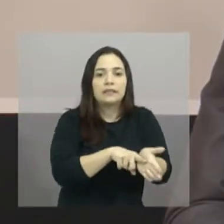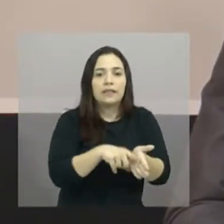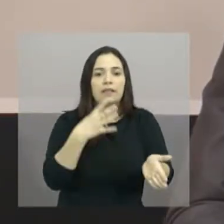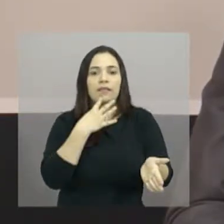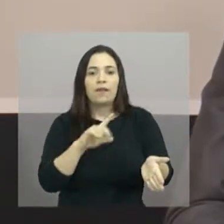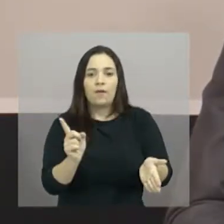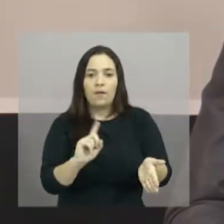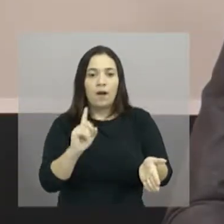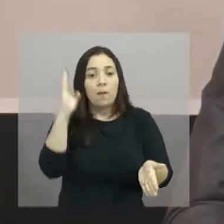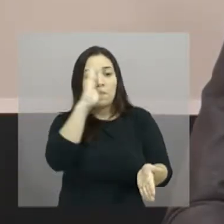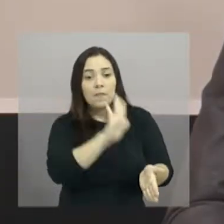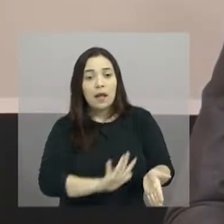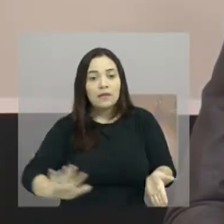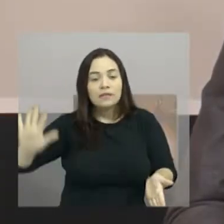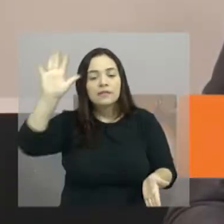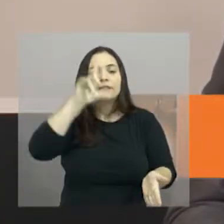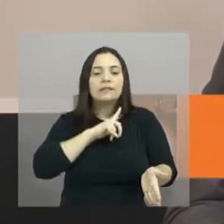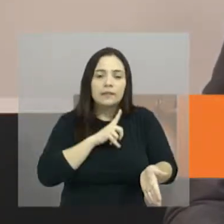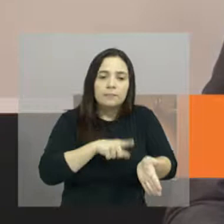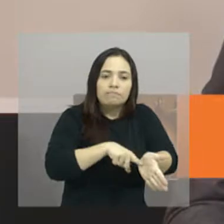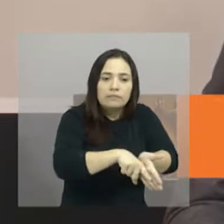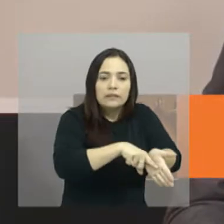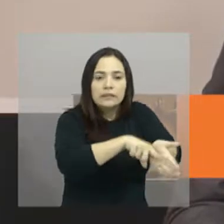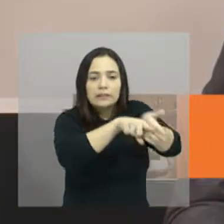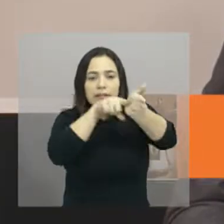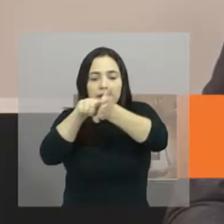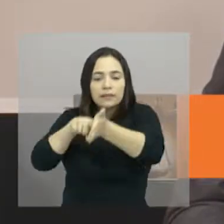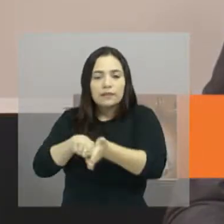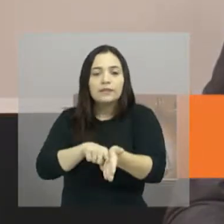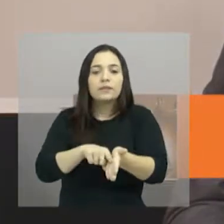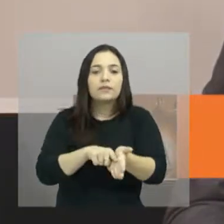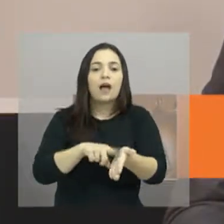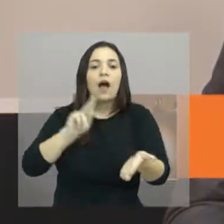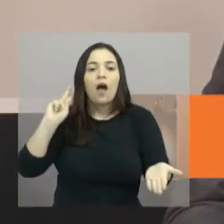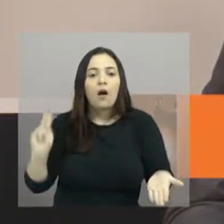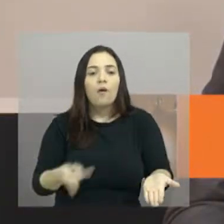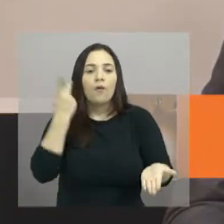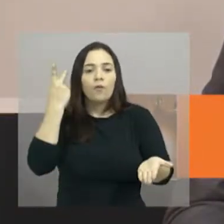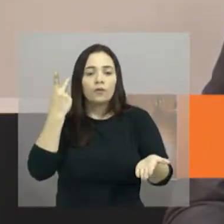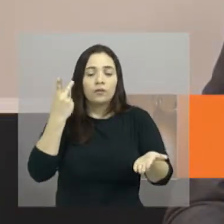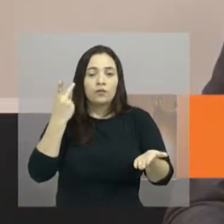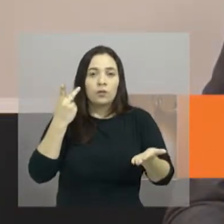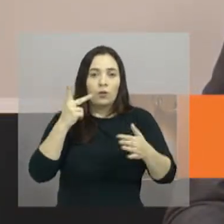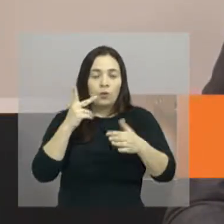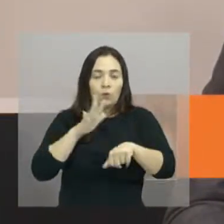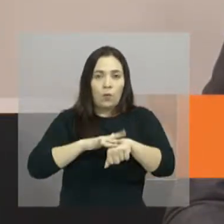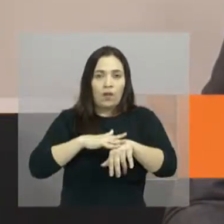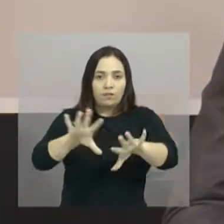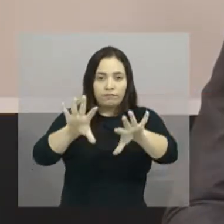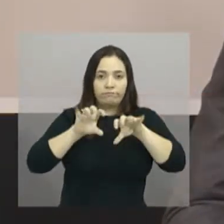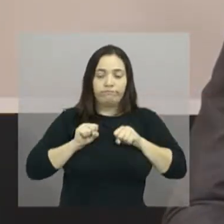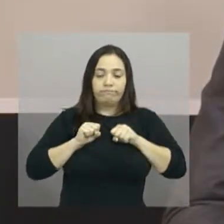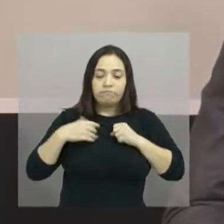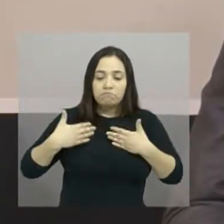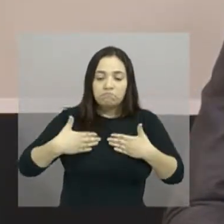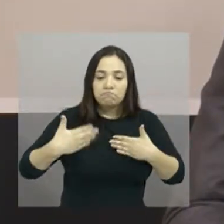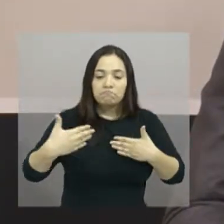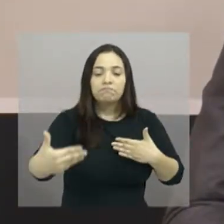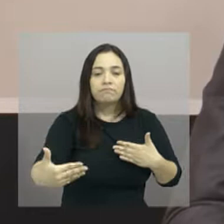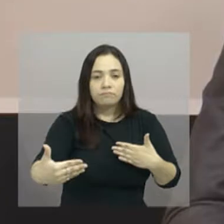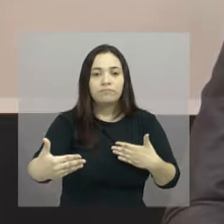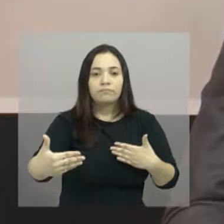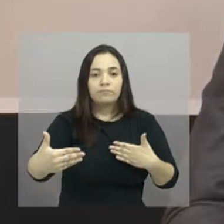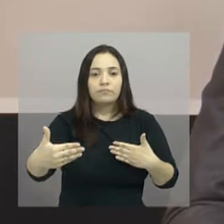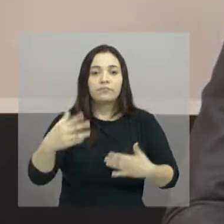o Brasil inteiro está estudando e entendendo as consequências da doença no nosso país agora muito recentemente.